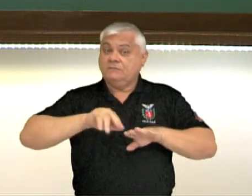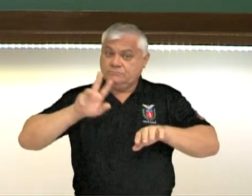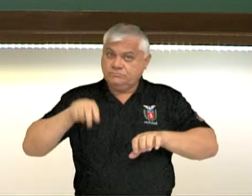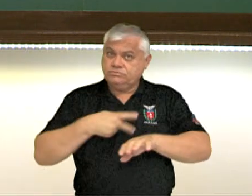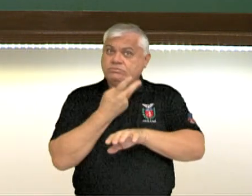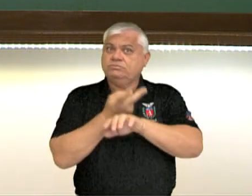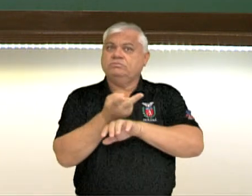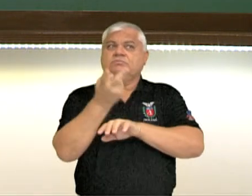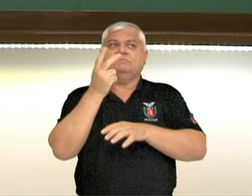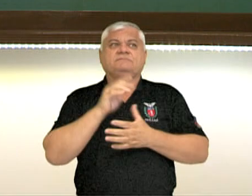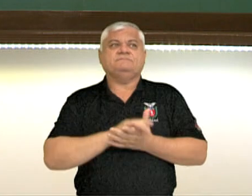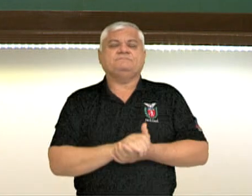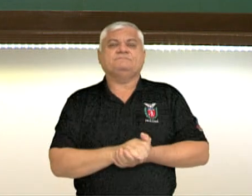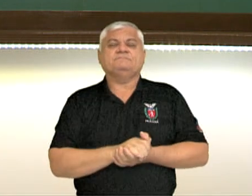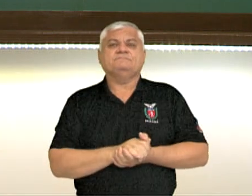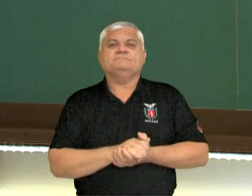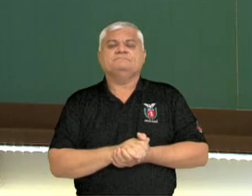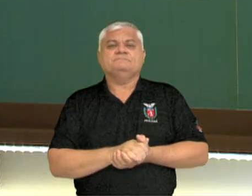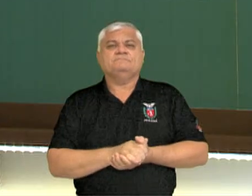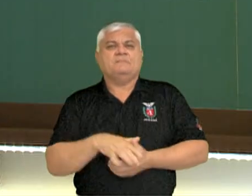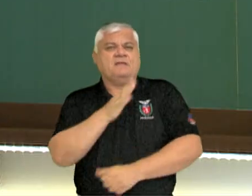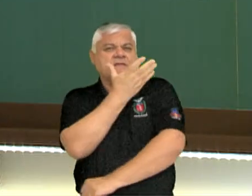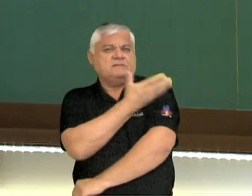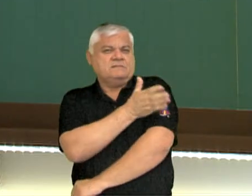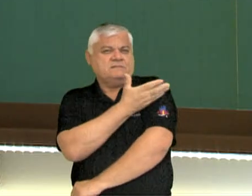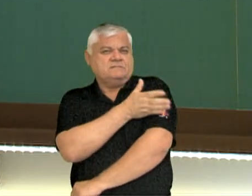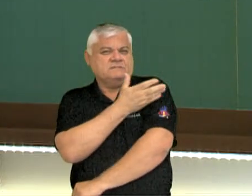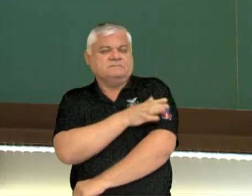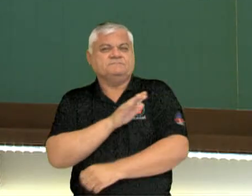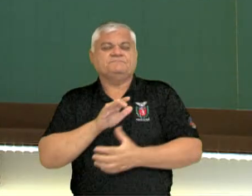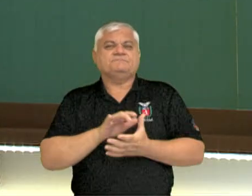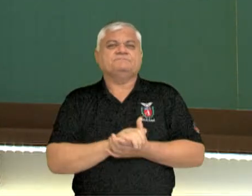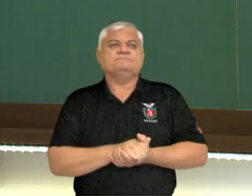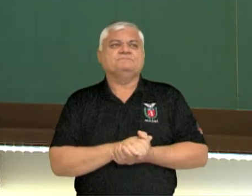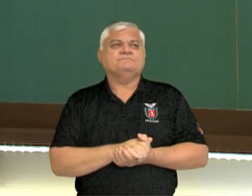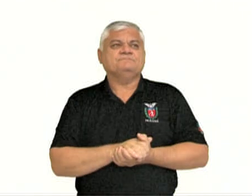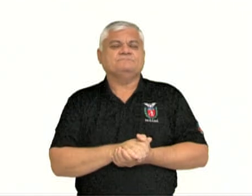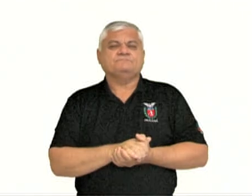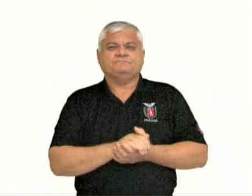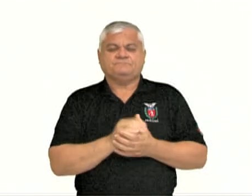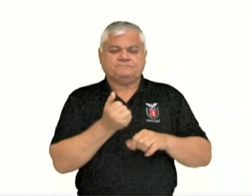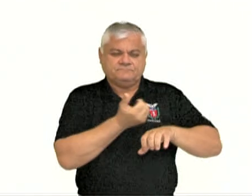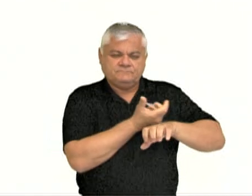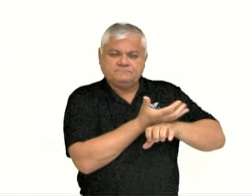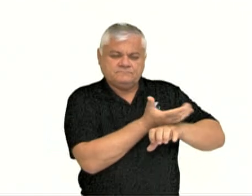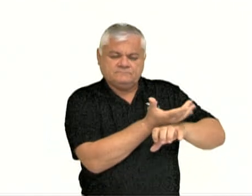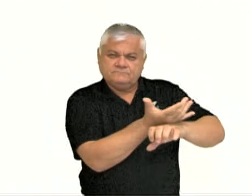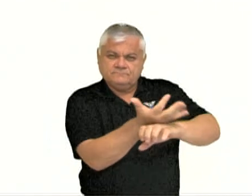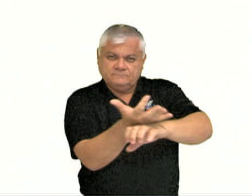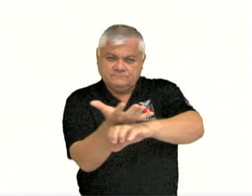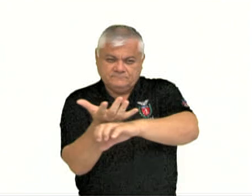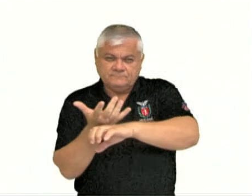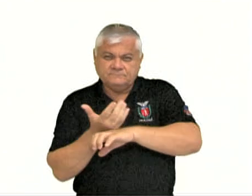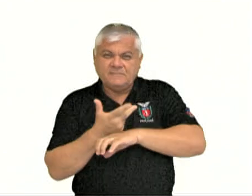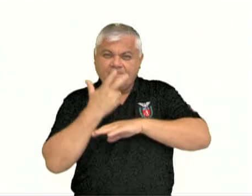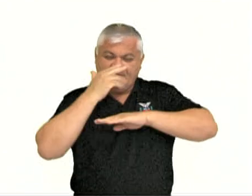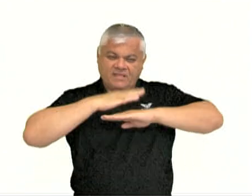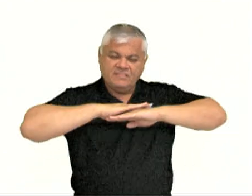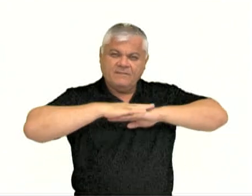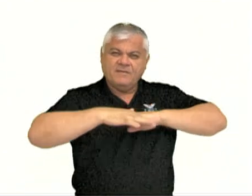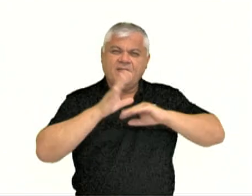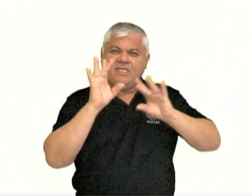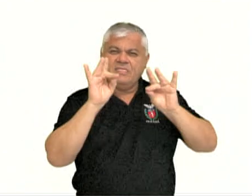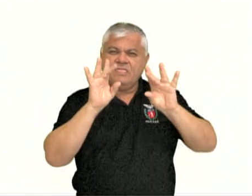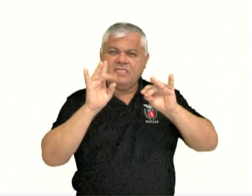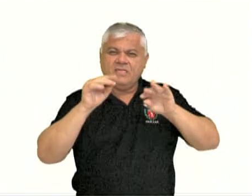tá? Vamos para o nosso primeiro exercício, então. Os musgos, eles são ótimos tapetes para escorregar, não é